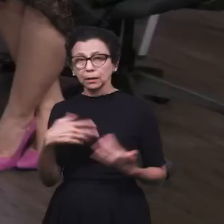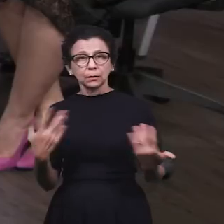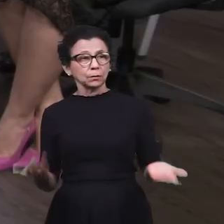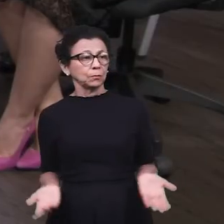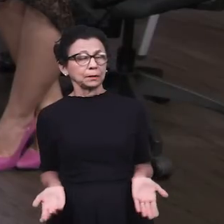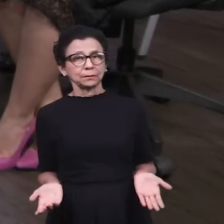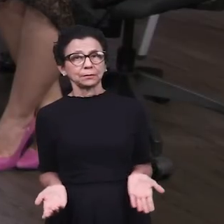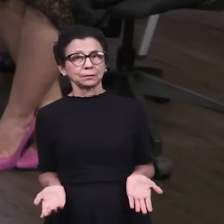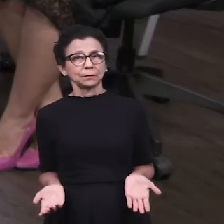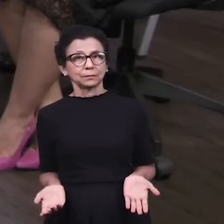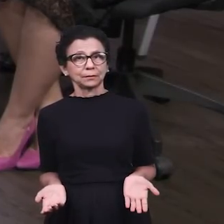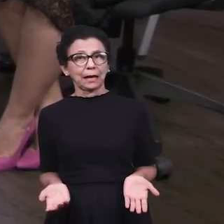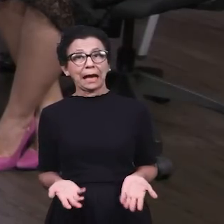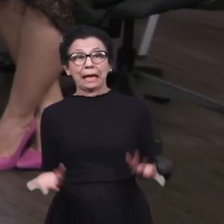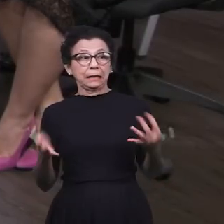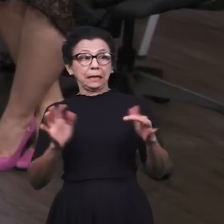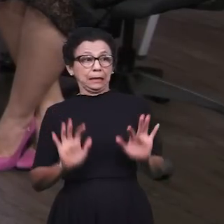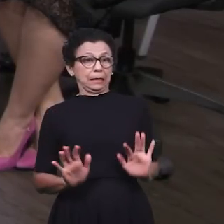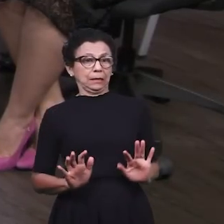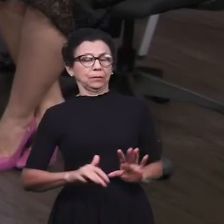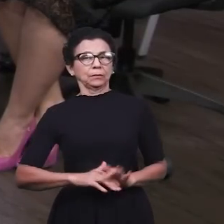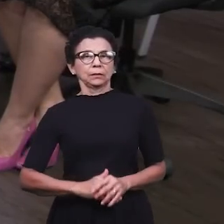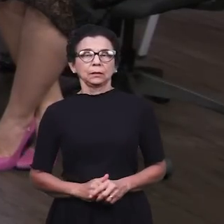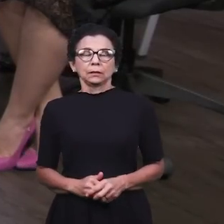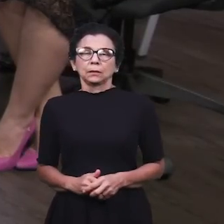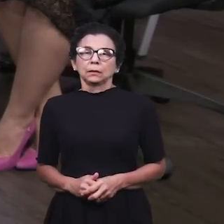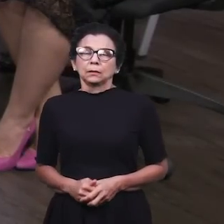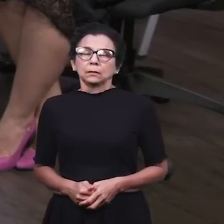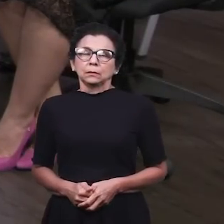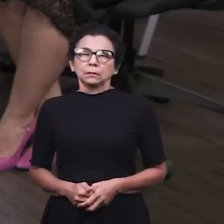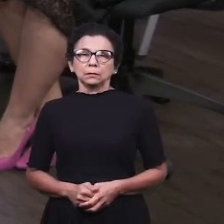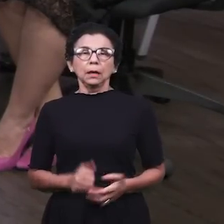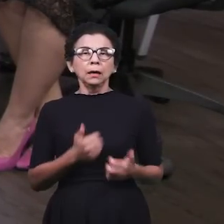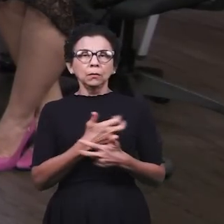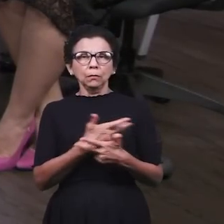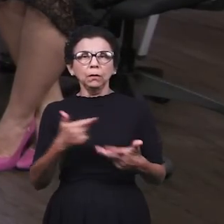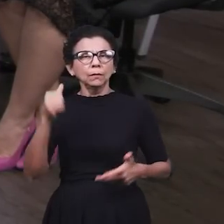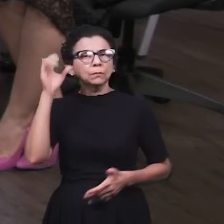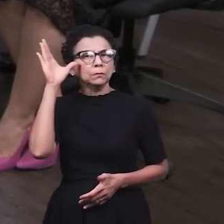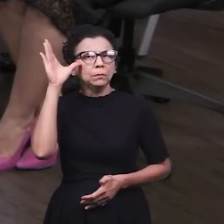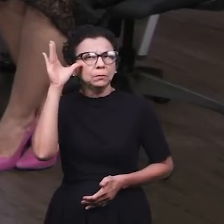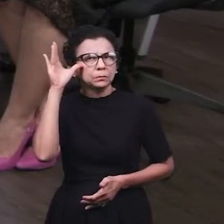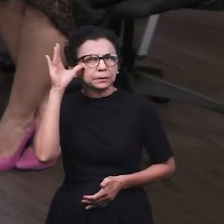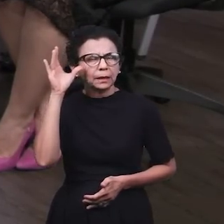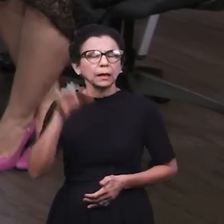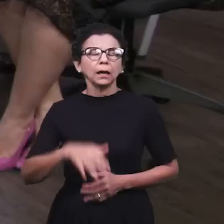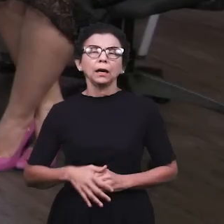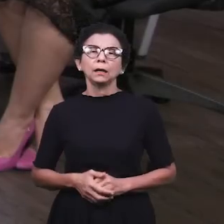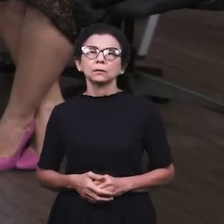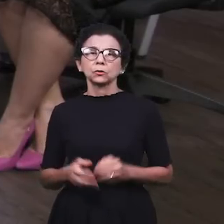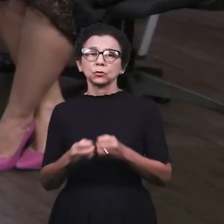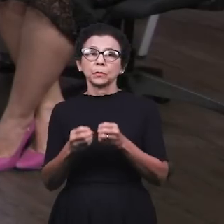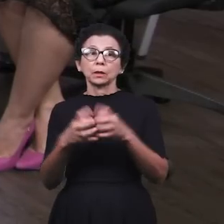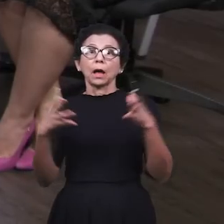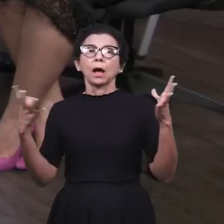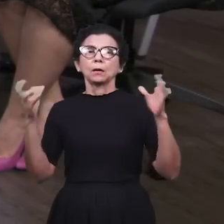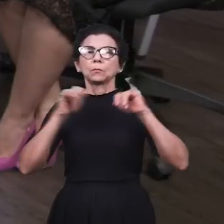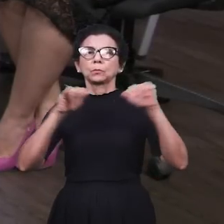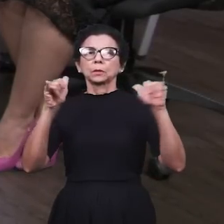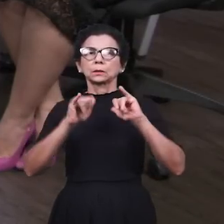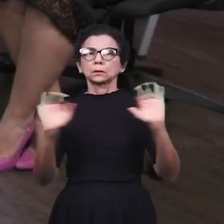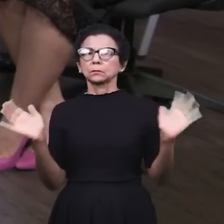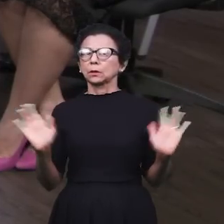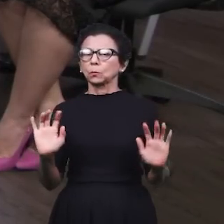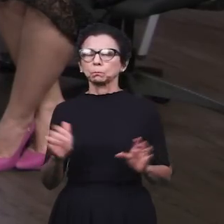morrer primeiro, ninguém quer ver. Então, essa curiosidade, essa propaganda de maravilha, nós não fazemos isso. Pelo